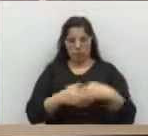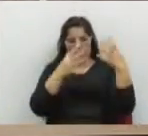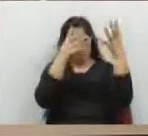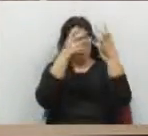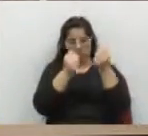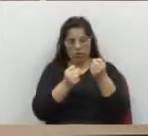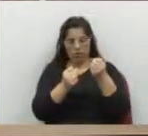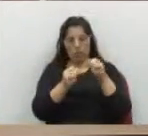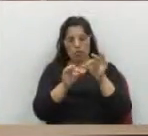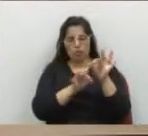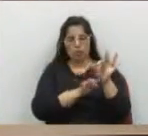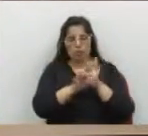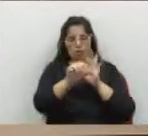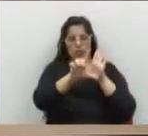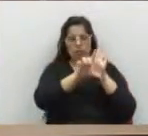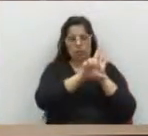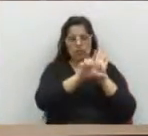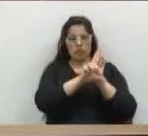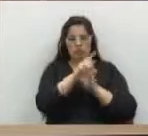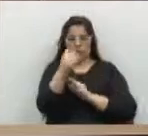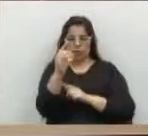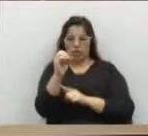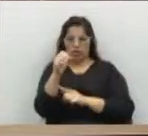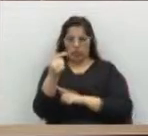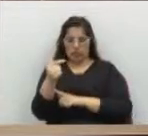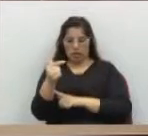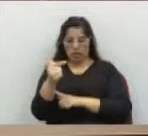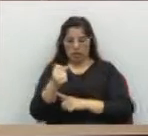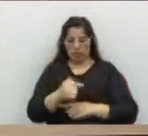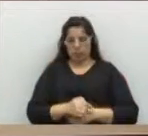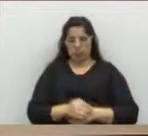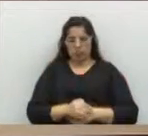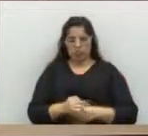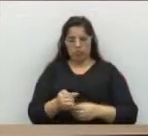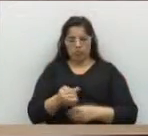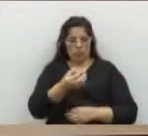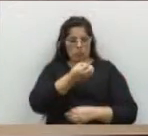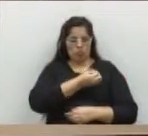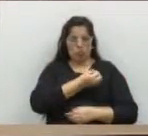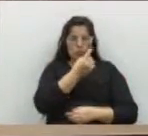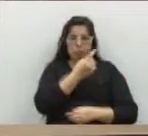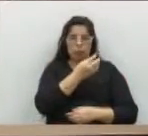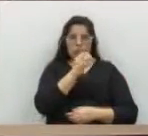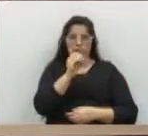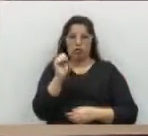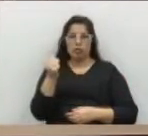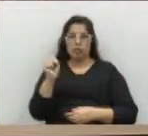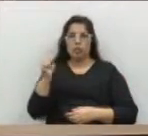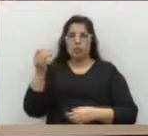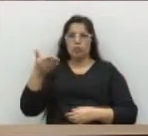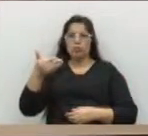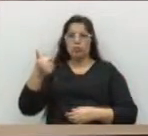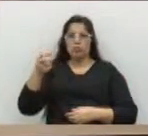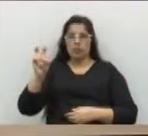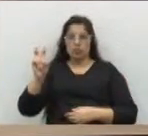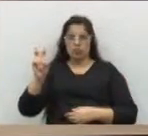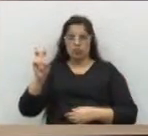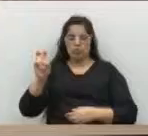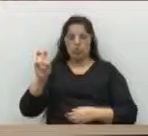número 107 e encaminha às comissões. Projeto de Lei 108/2015 dispõe sobre